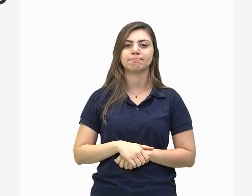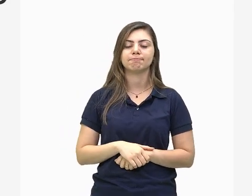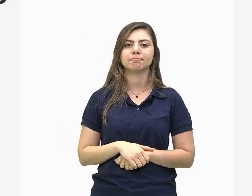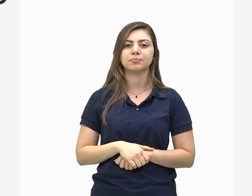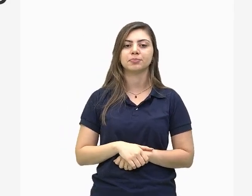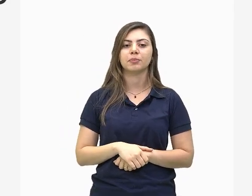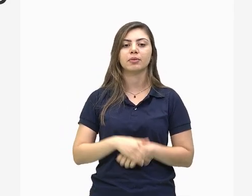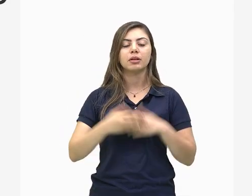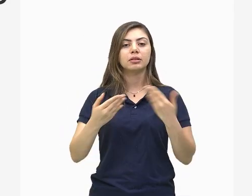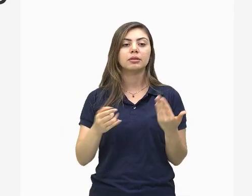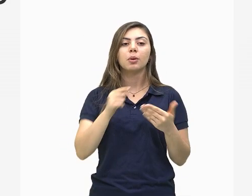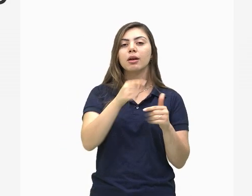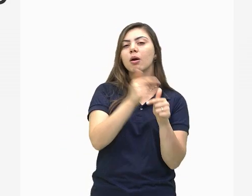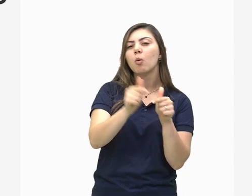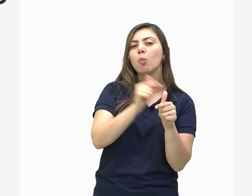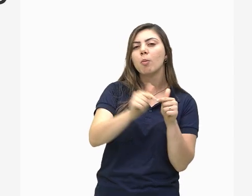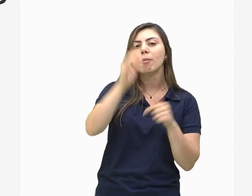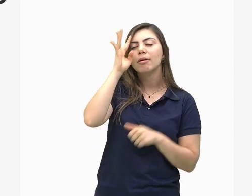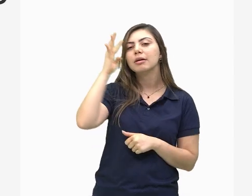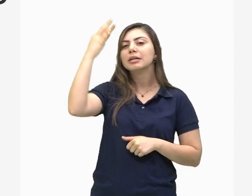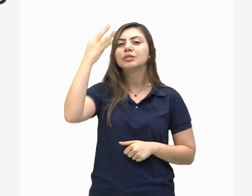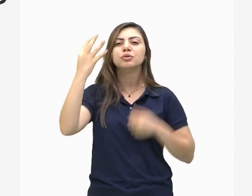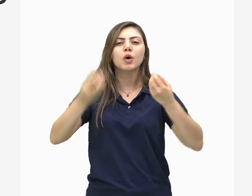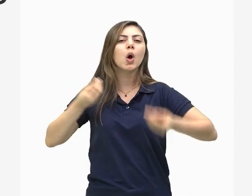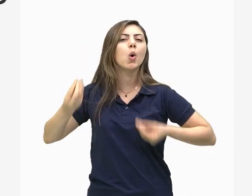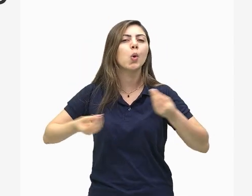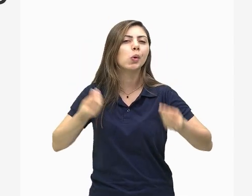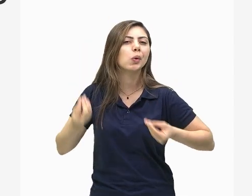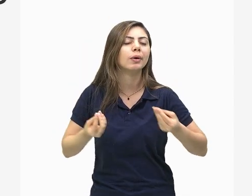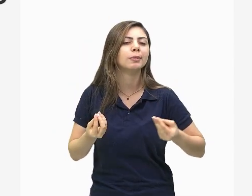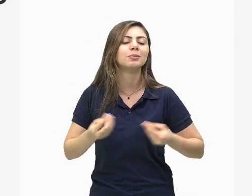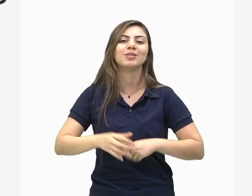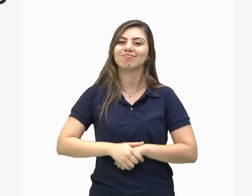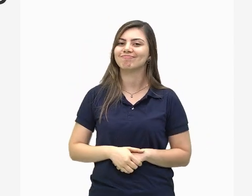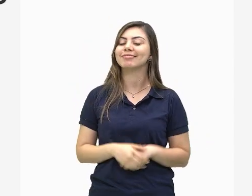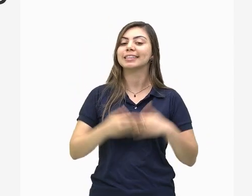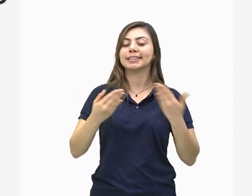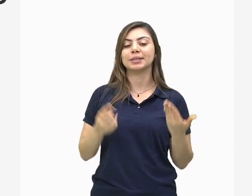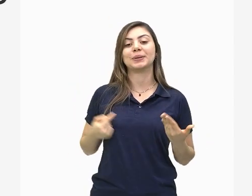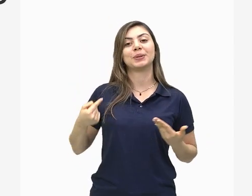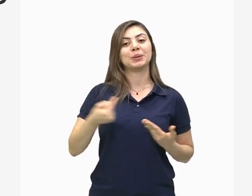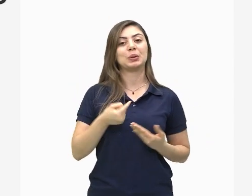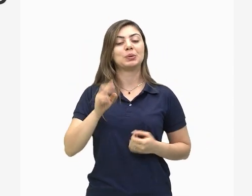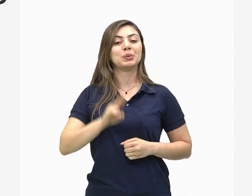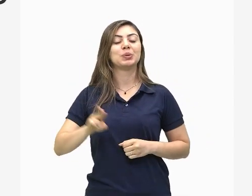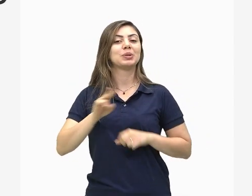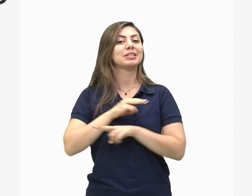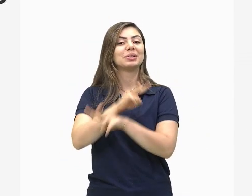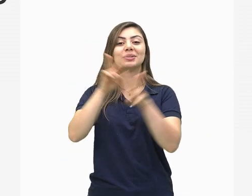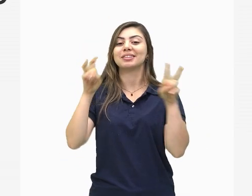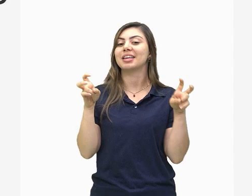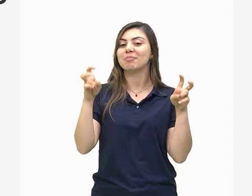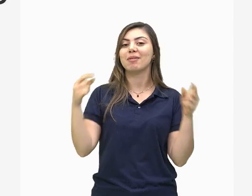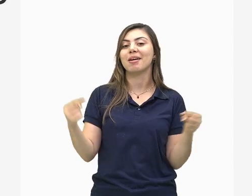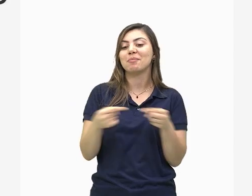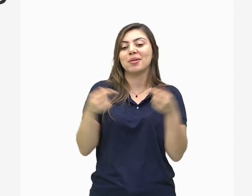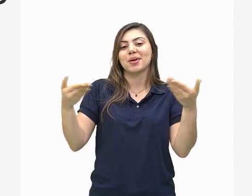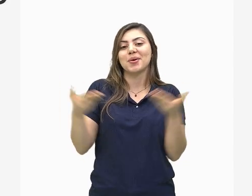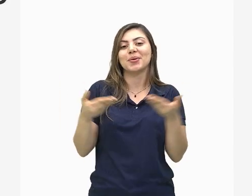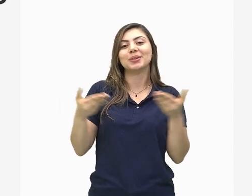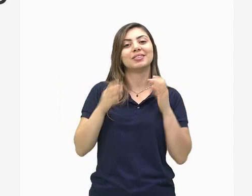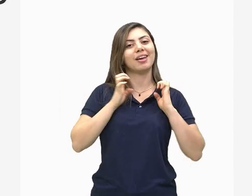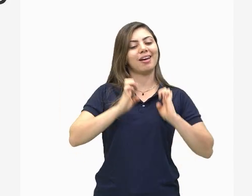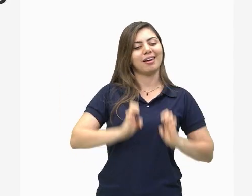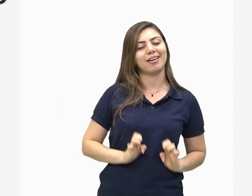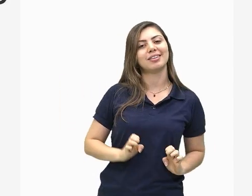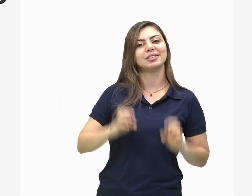para mediar conflitos, eventualmente, sempre, nós vamos estar utilizando a temática da ética e da moral.